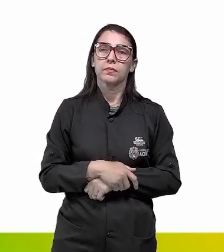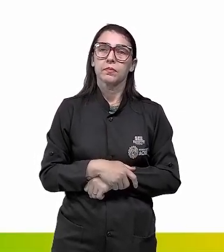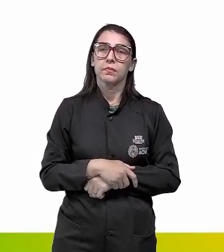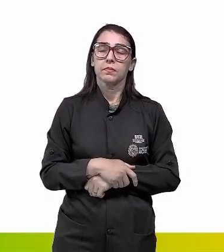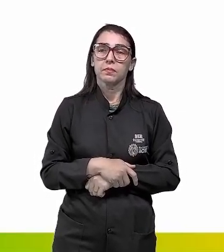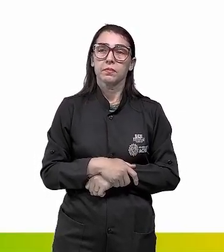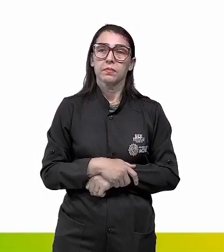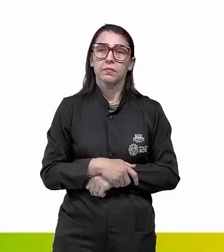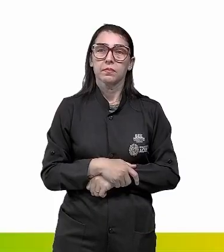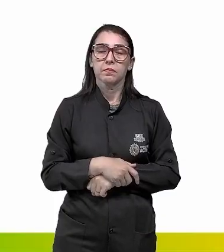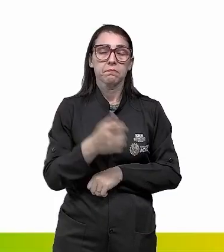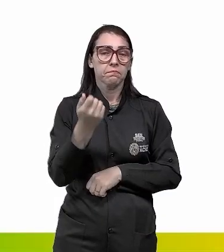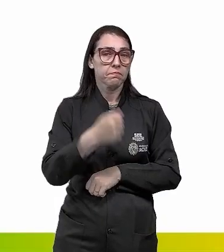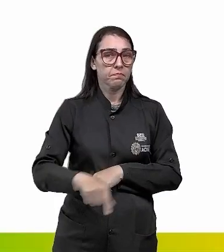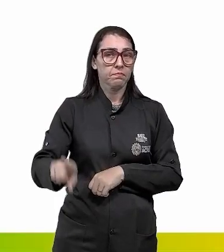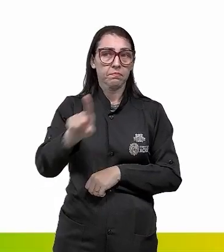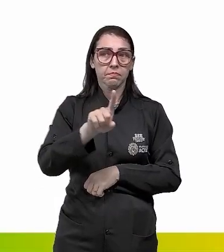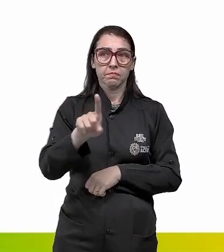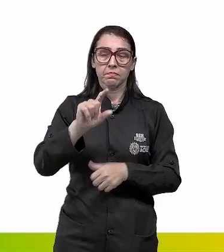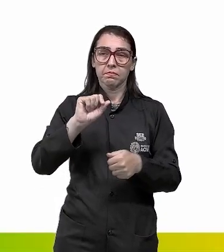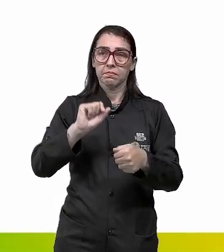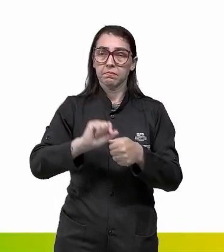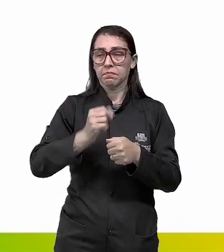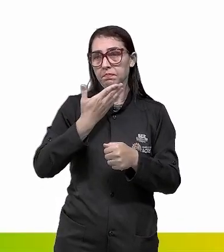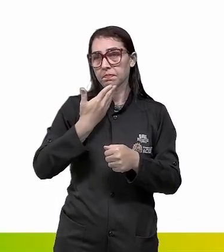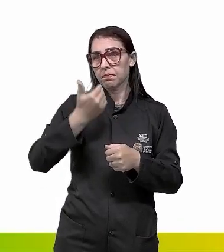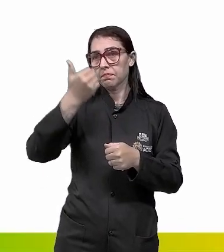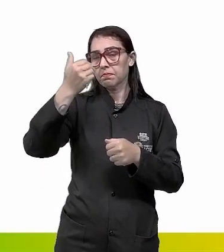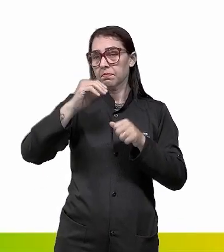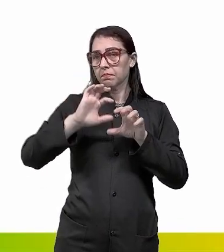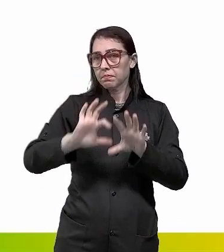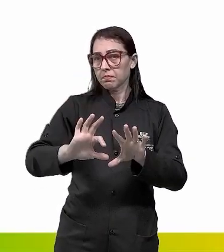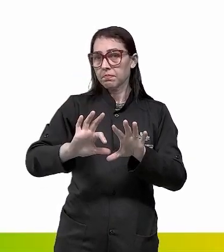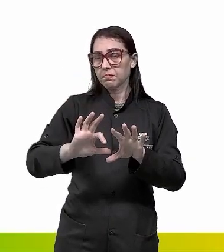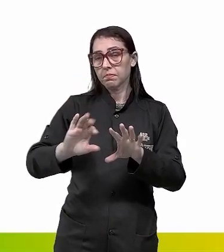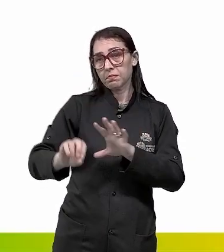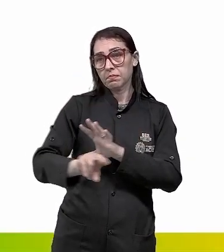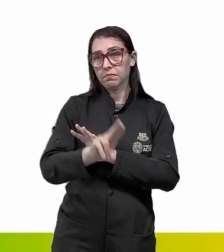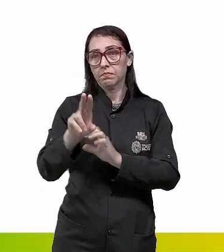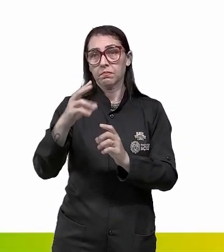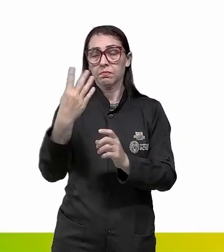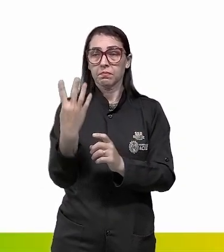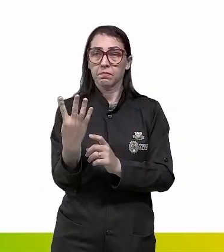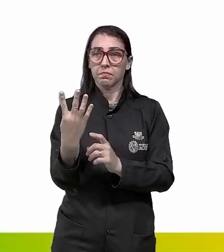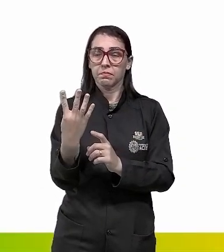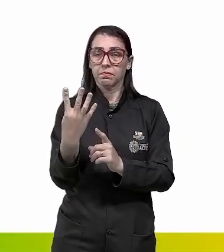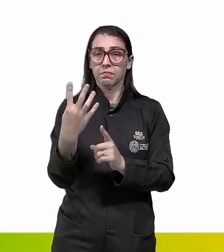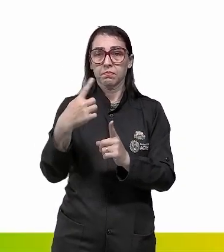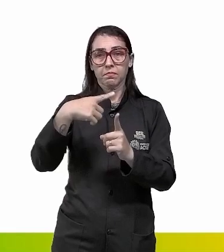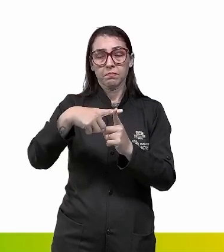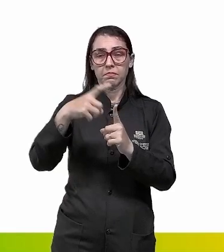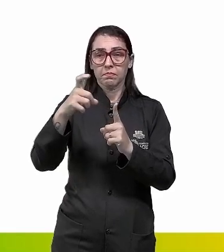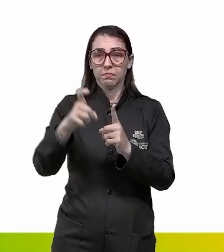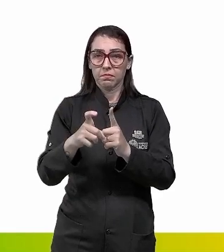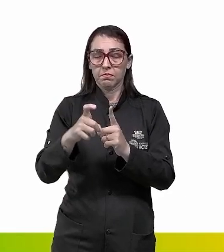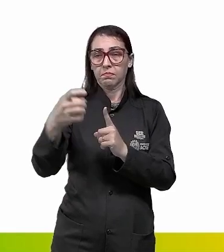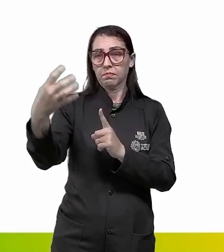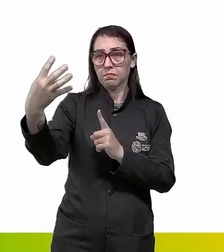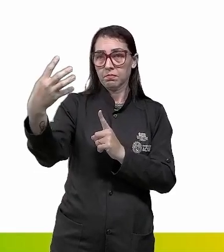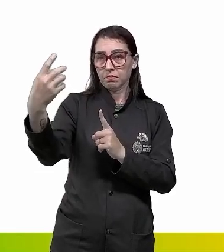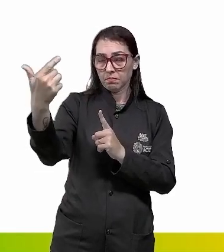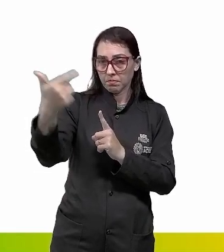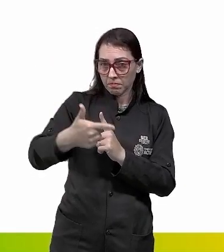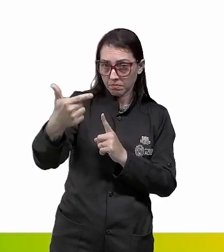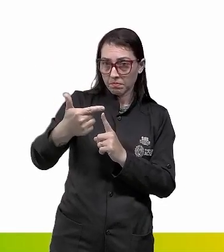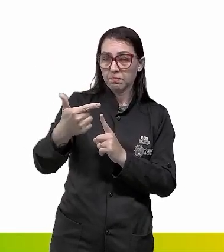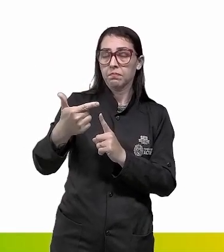Mas eu vou dizer para você, não precisa fazer conta, é até melhor deixar assim, tá? Ou 4 mais x ao quadrado, que é a maneira